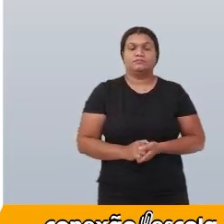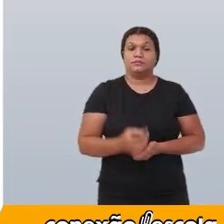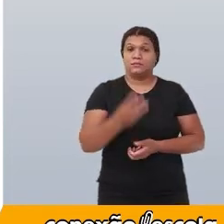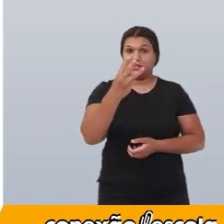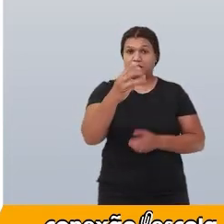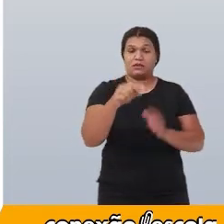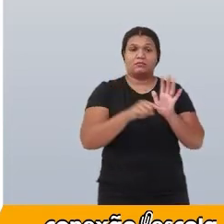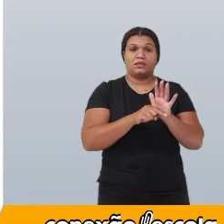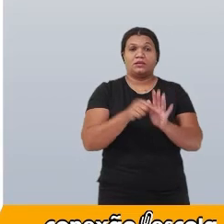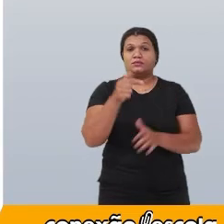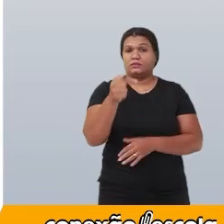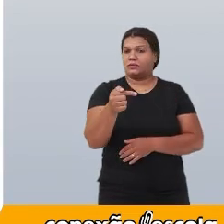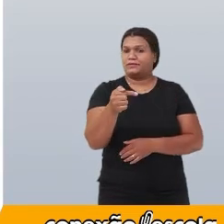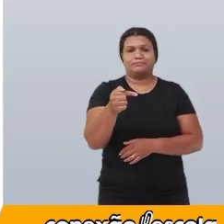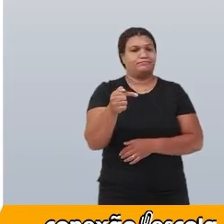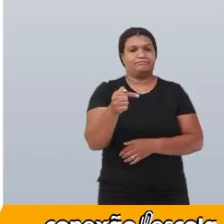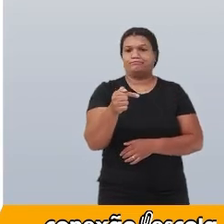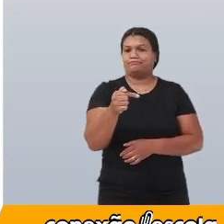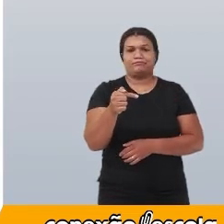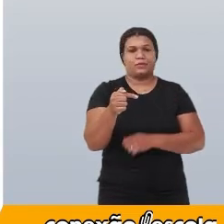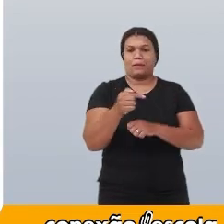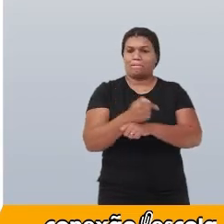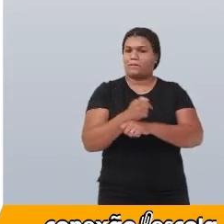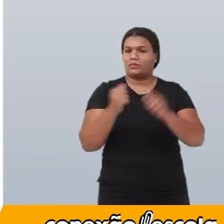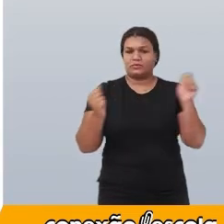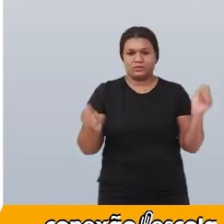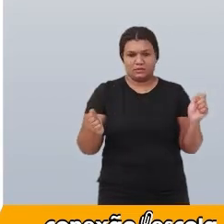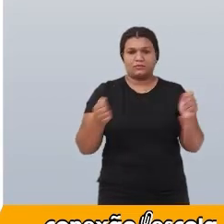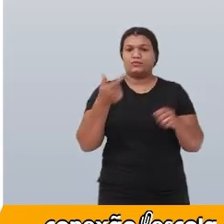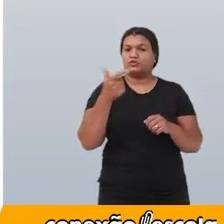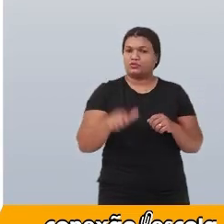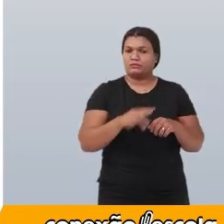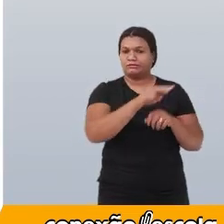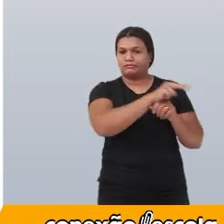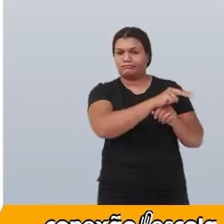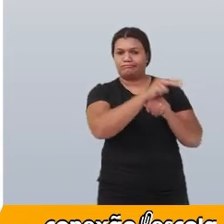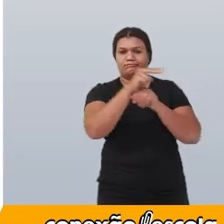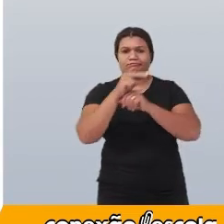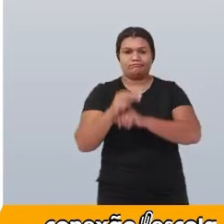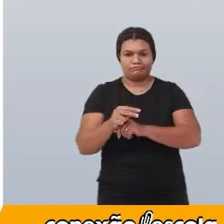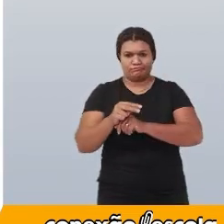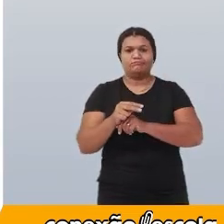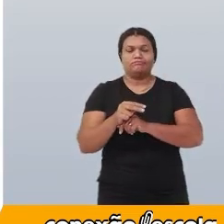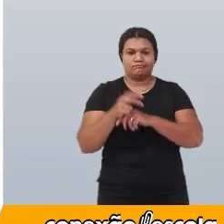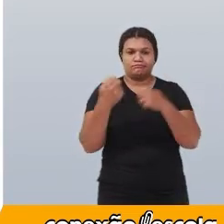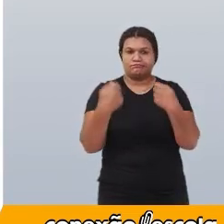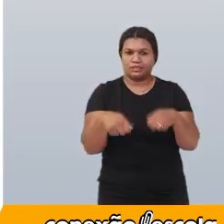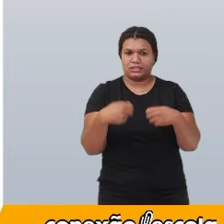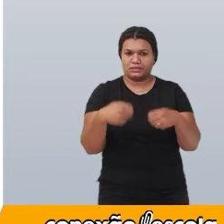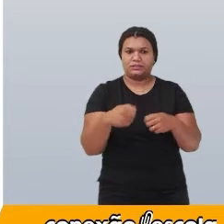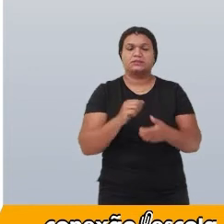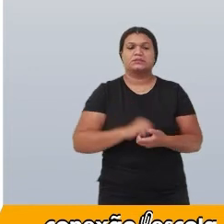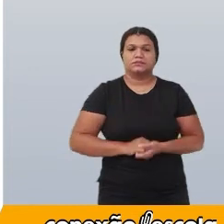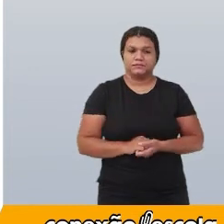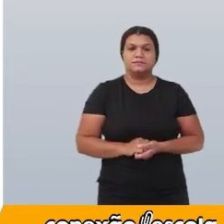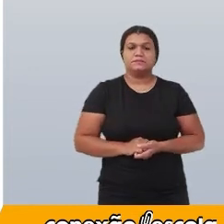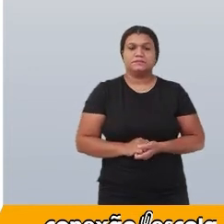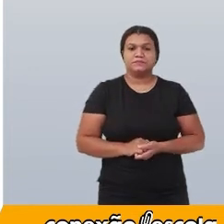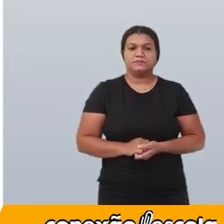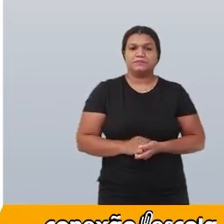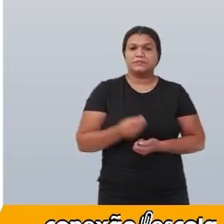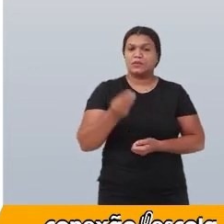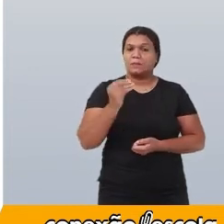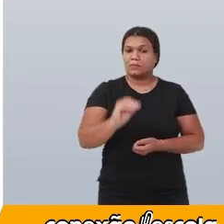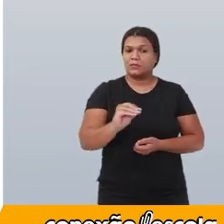3 menos 7 não dá. De novo, precisaremos pegar na próxima